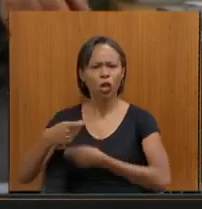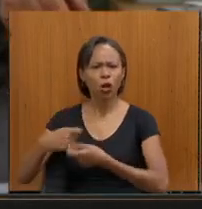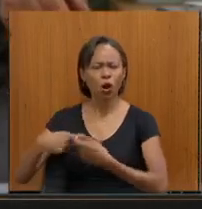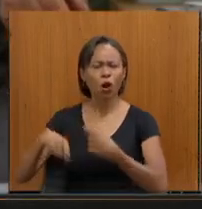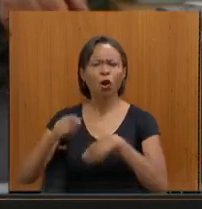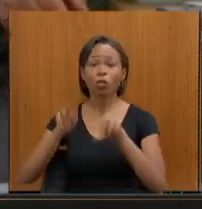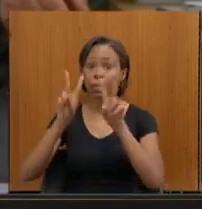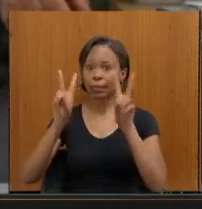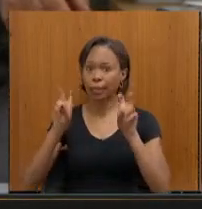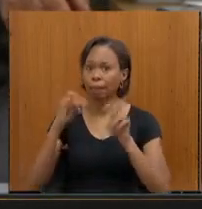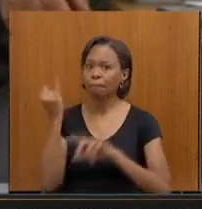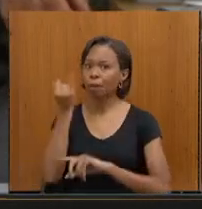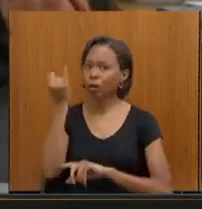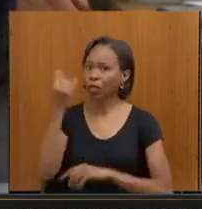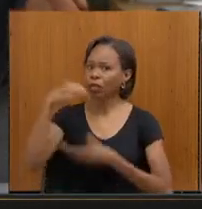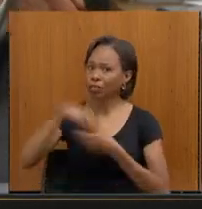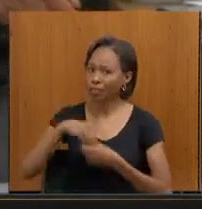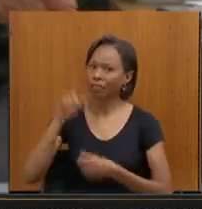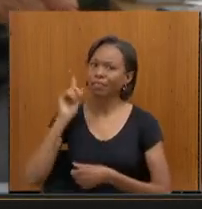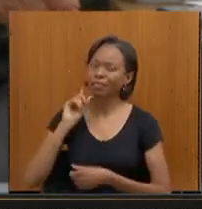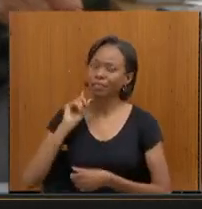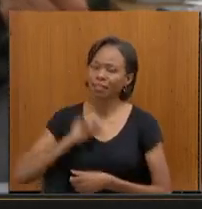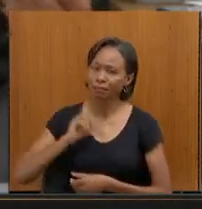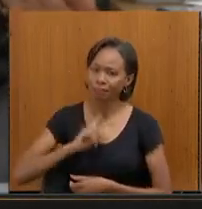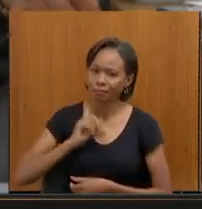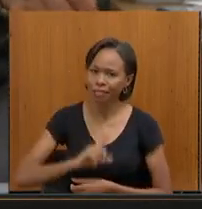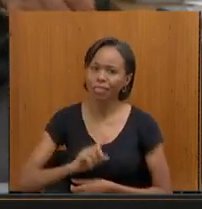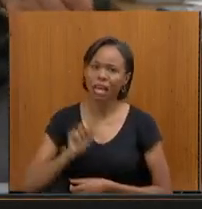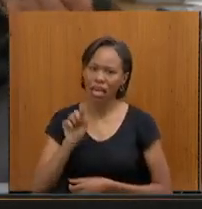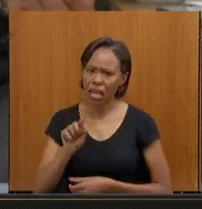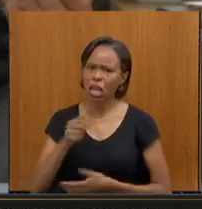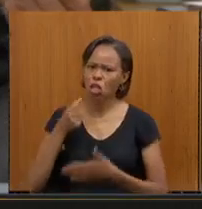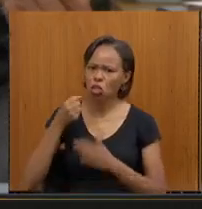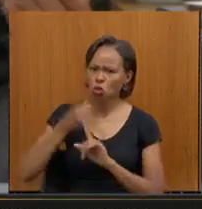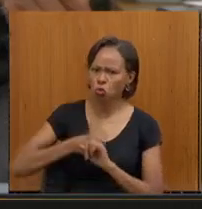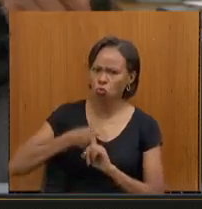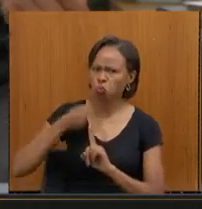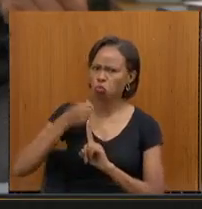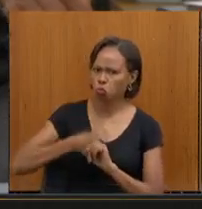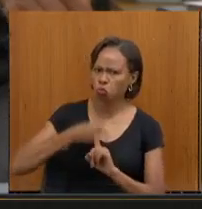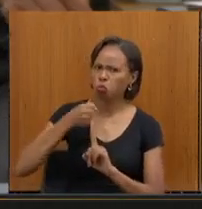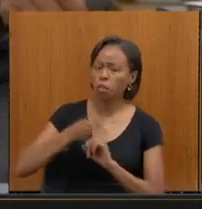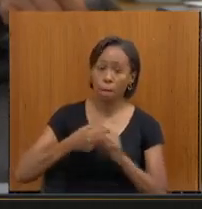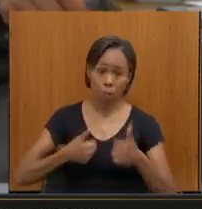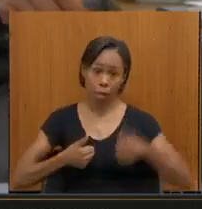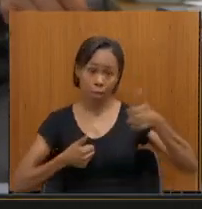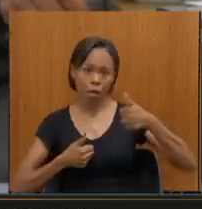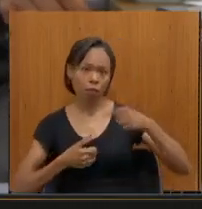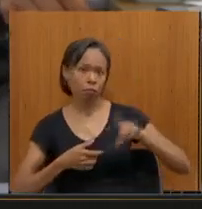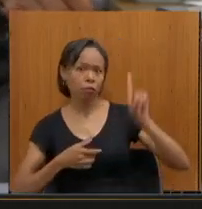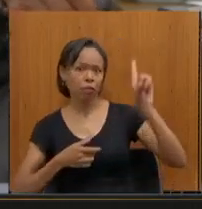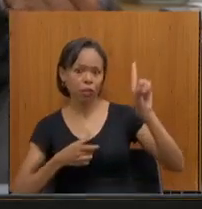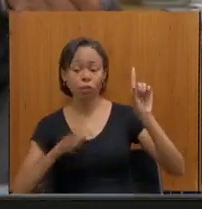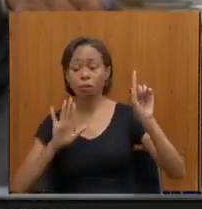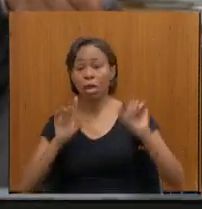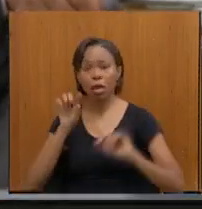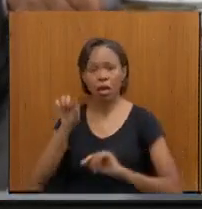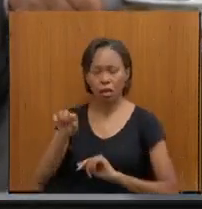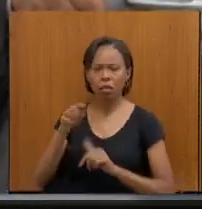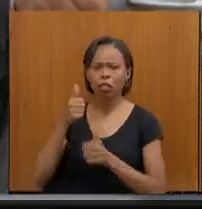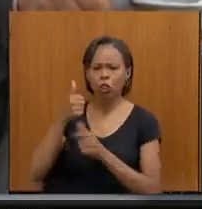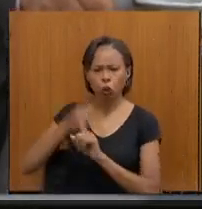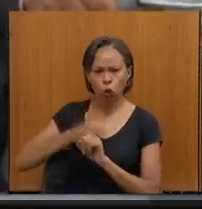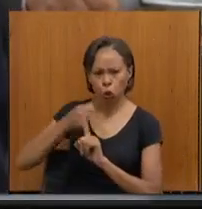que luta né com Deus a frente mas que luta muito né para gerar empregos para os o